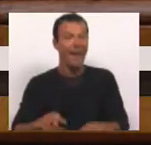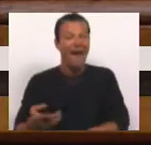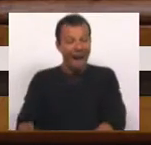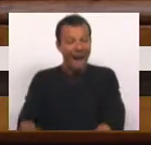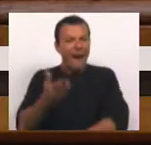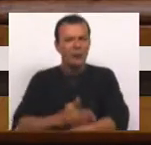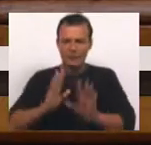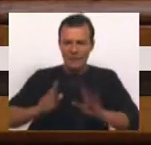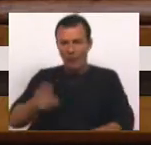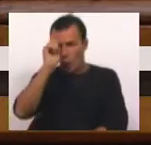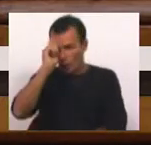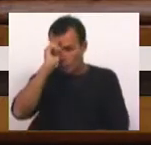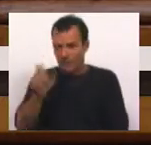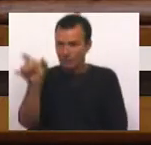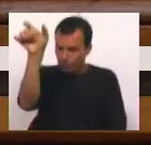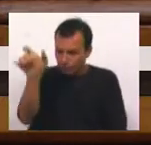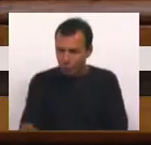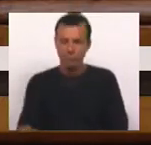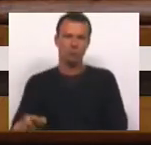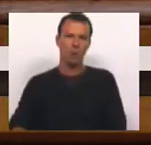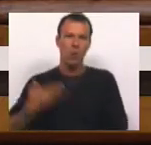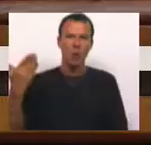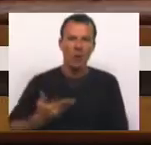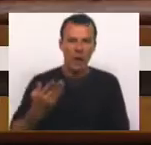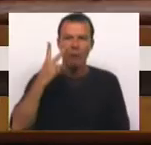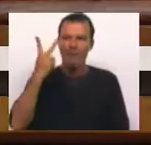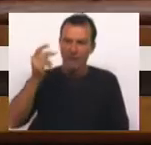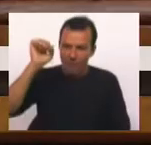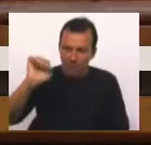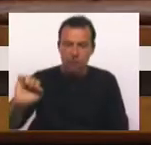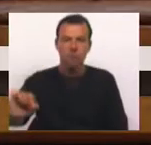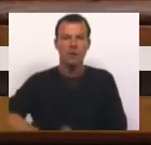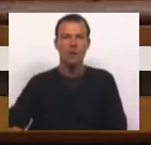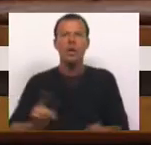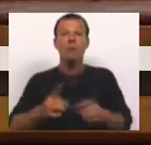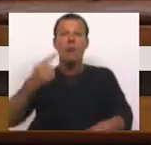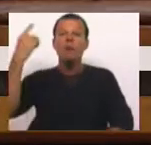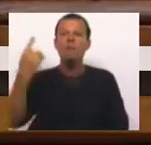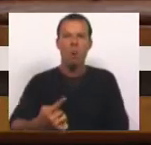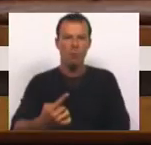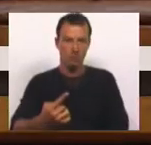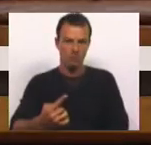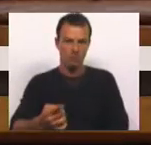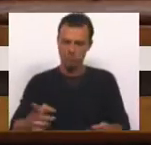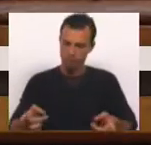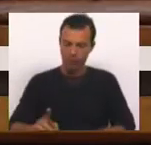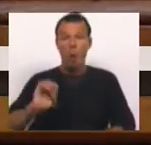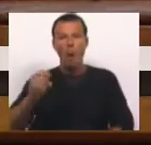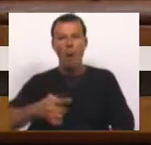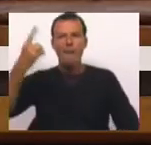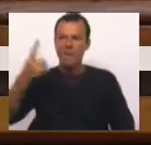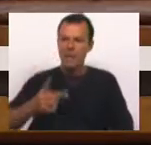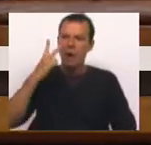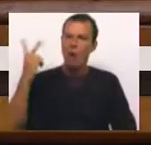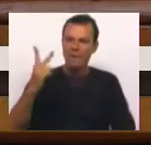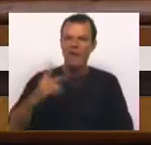respeitar a vontade do titular do direito à vida. E trata-se de não lhe impor o dever ou a obrigação de viver